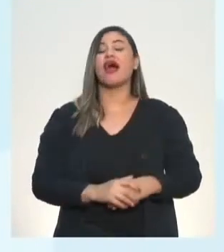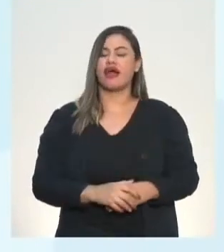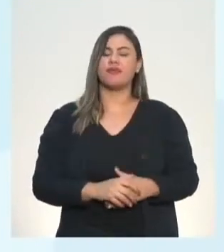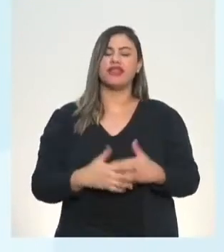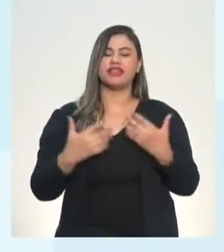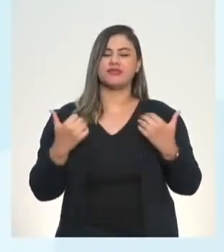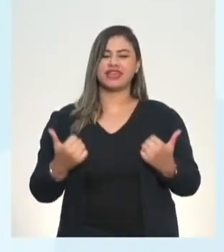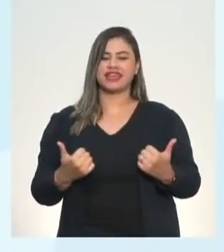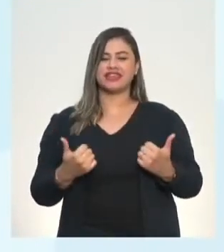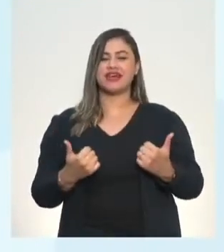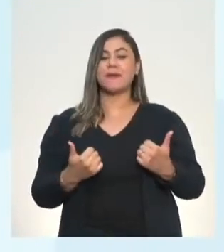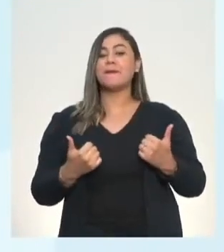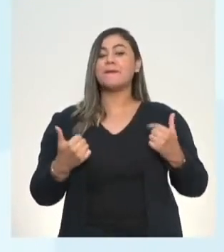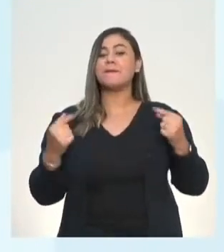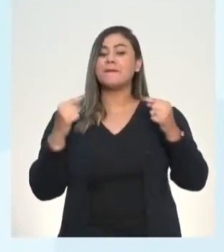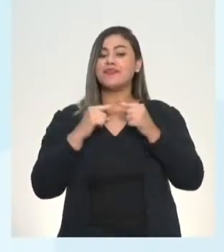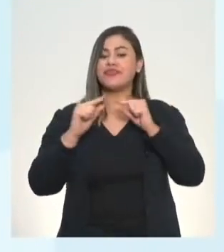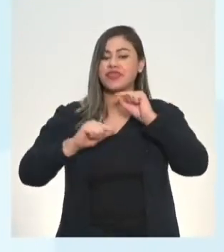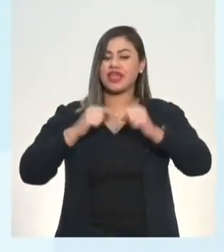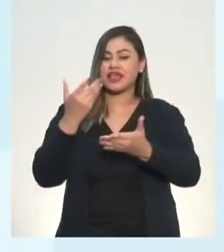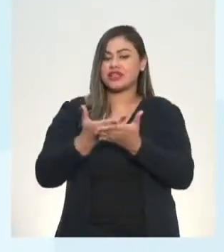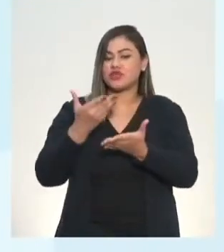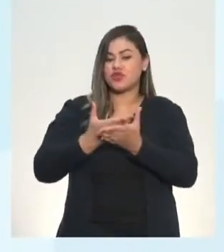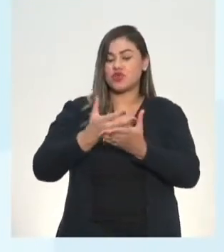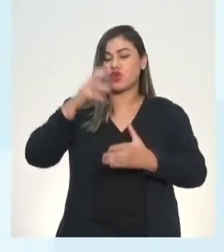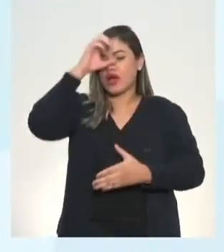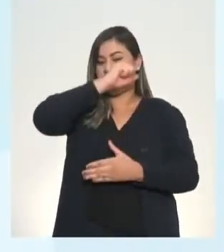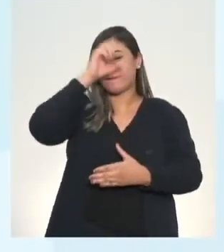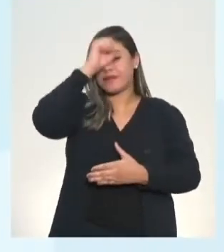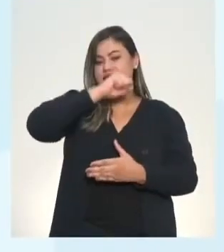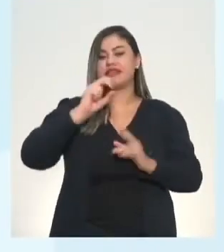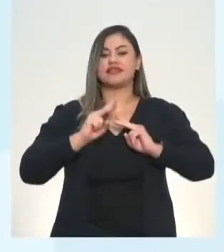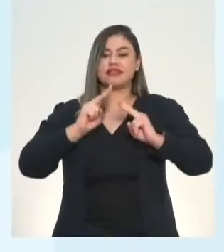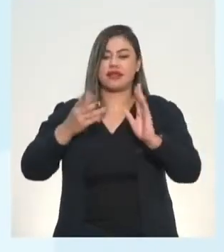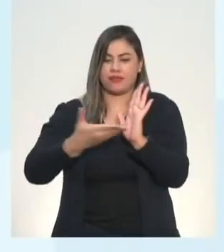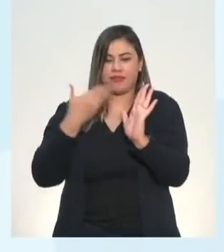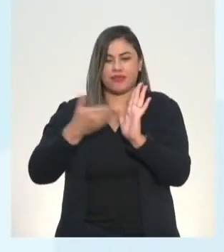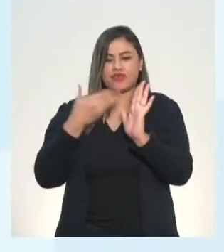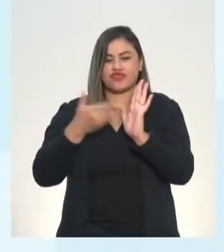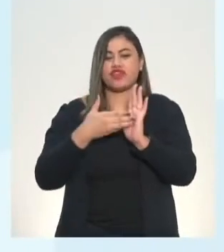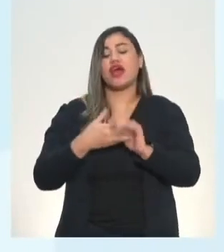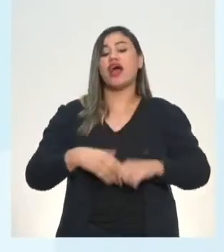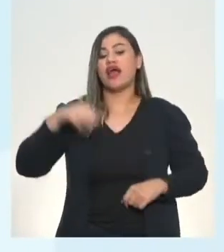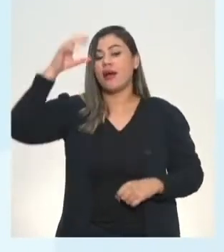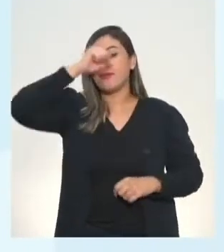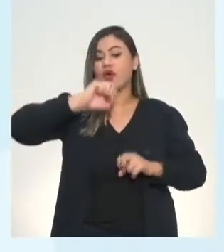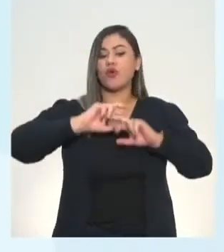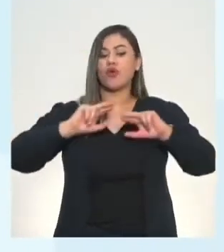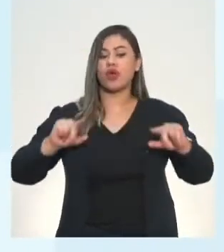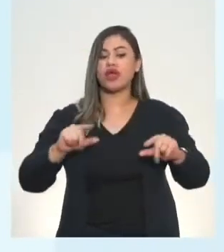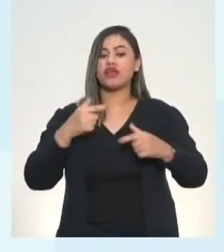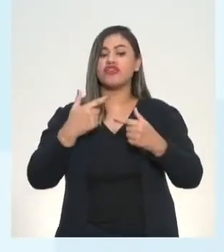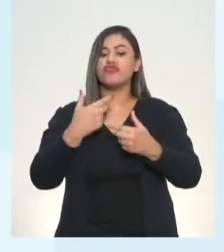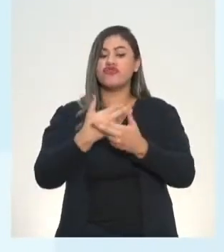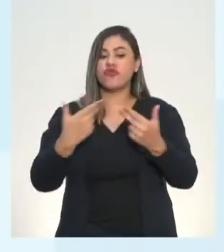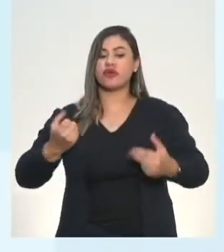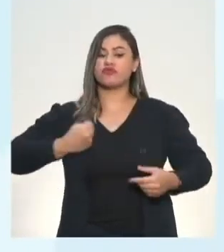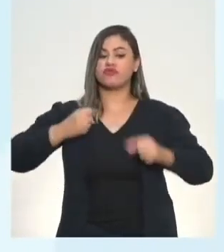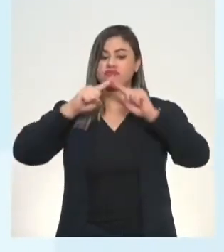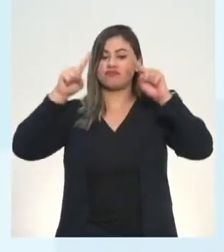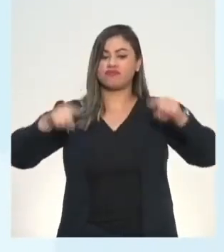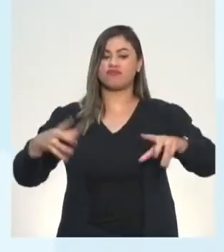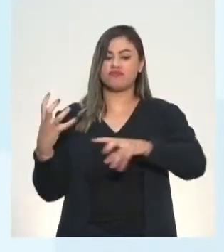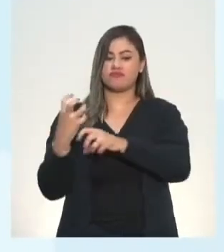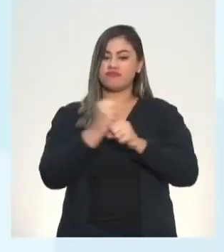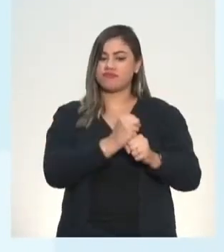faz. Mas essas aulas elas são extraídas do Aprender Sempre e os objetos de conhecimento, equivalência de expressões algébricas, identificação